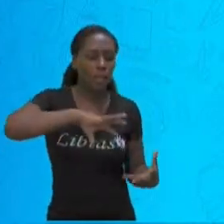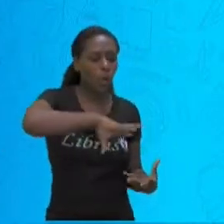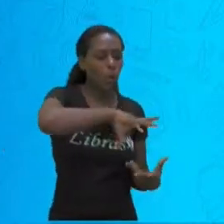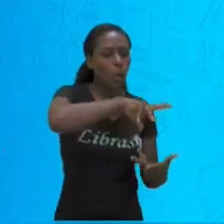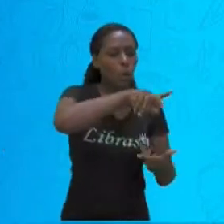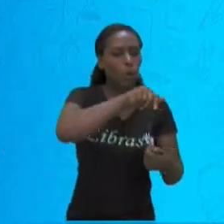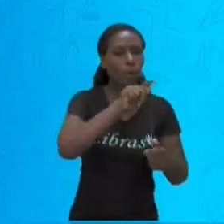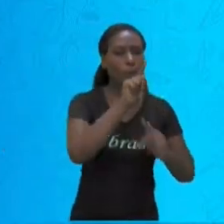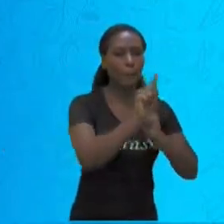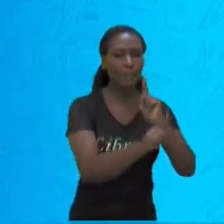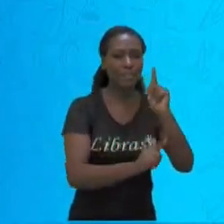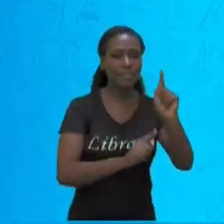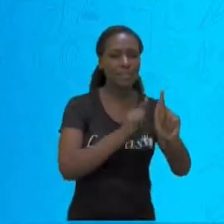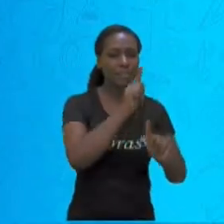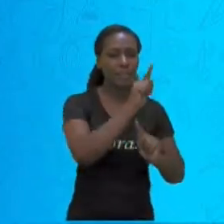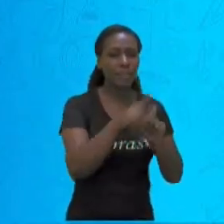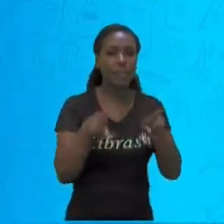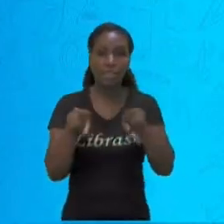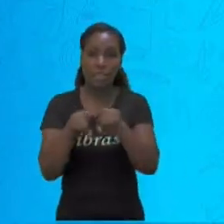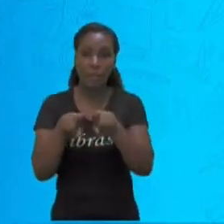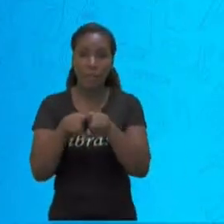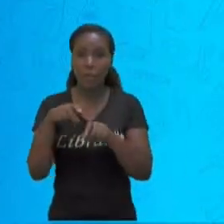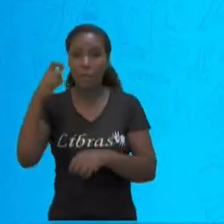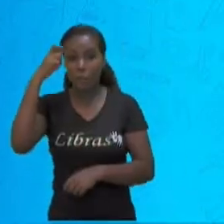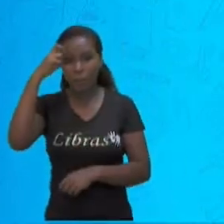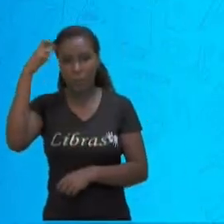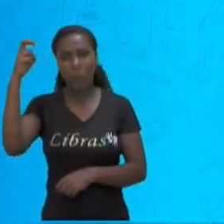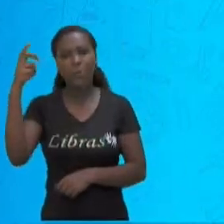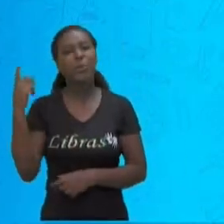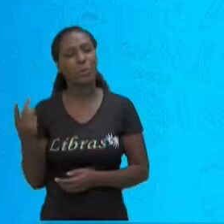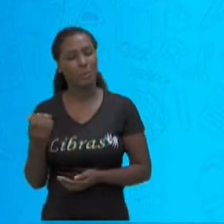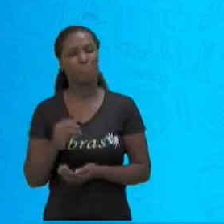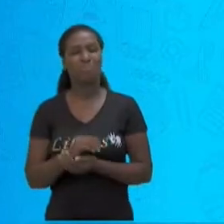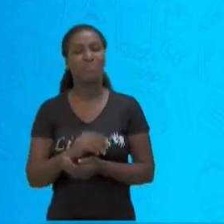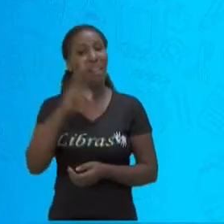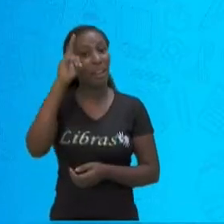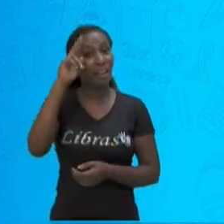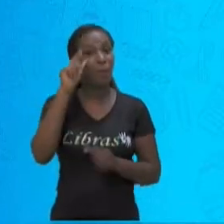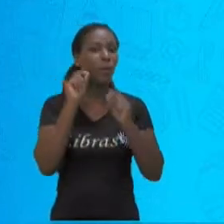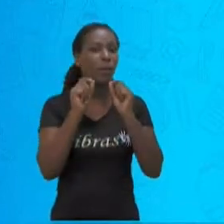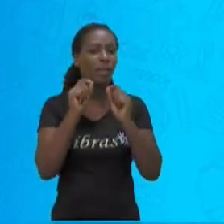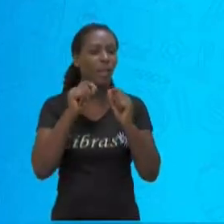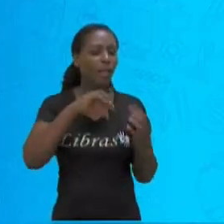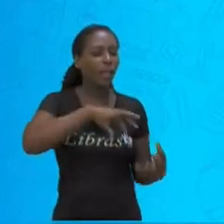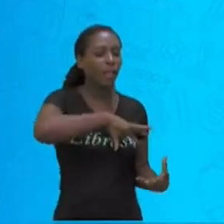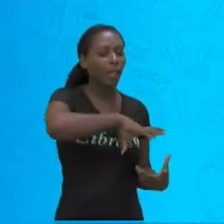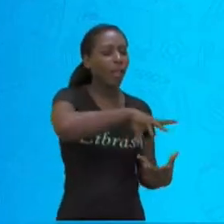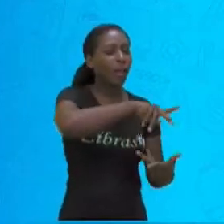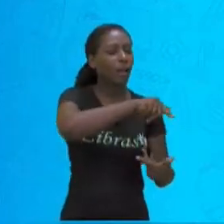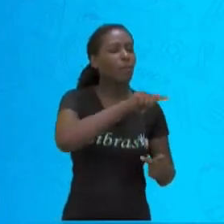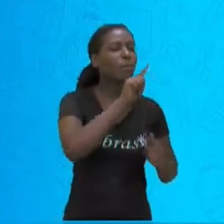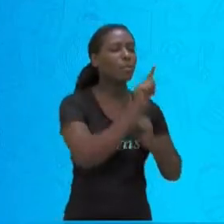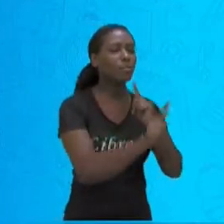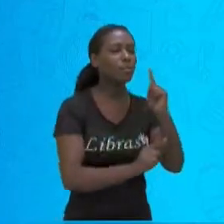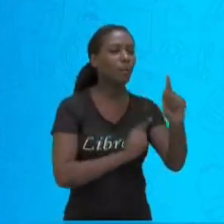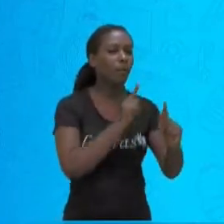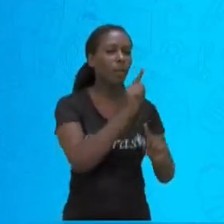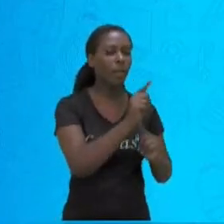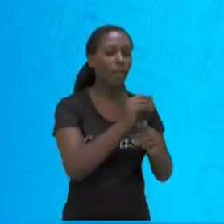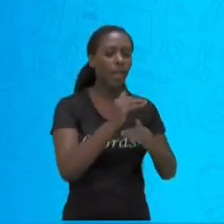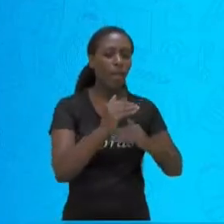Globalização e Cultura. Lembrando, globalização é um processo.